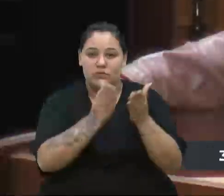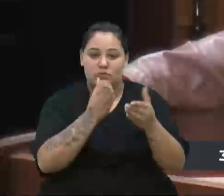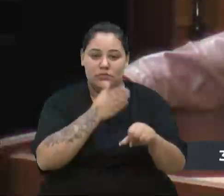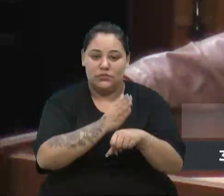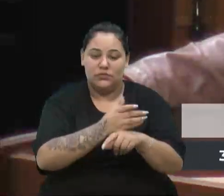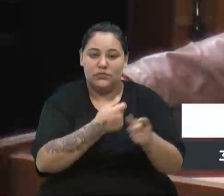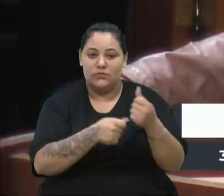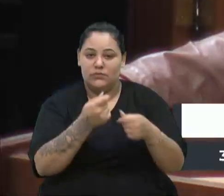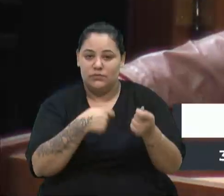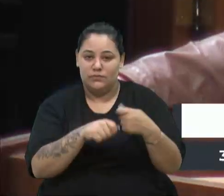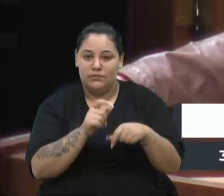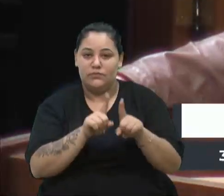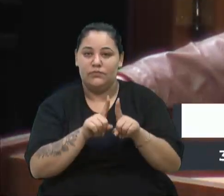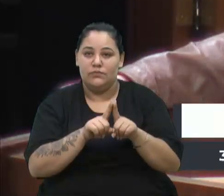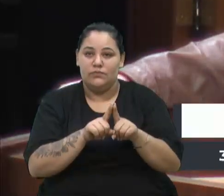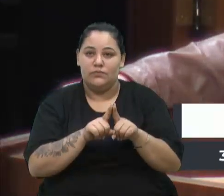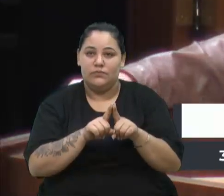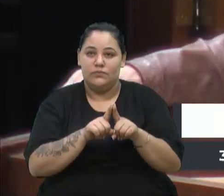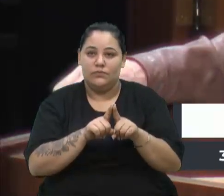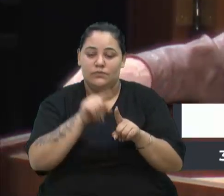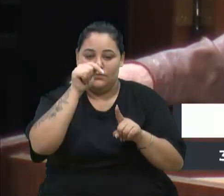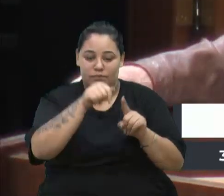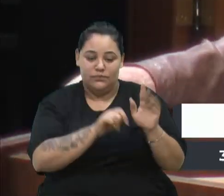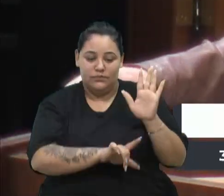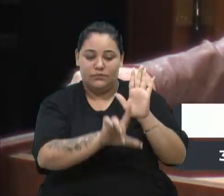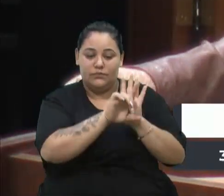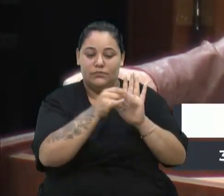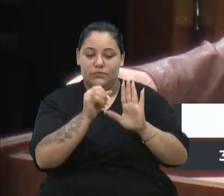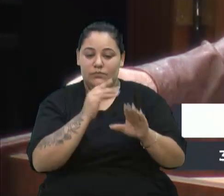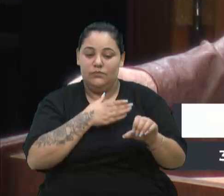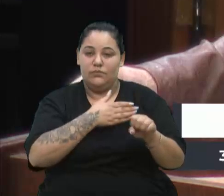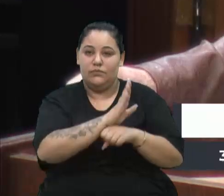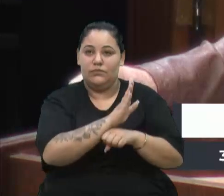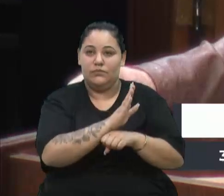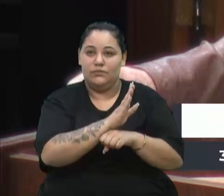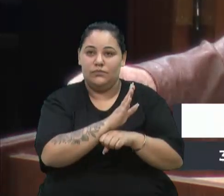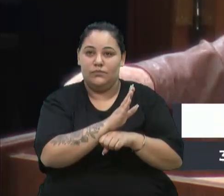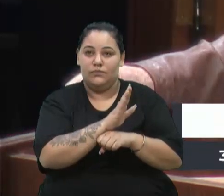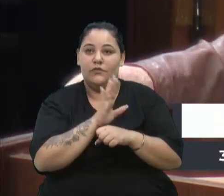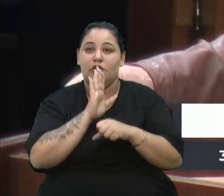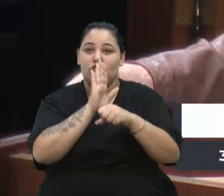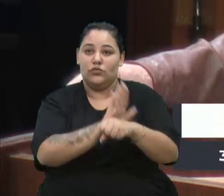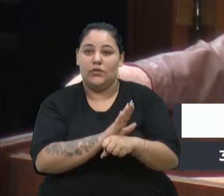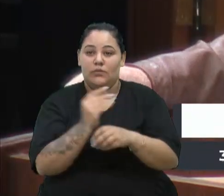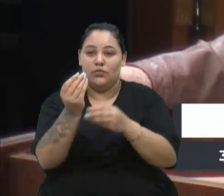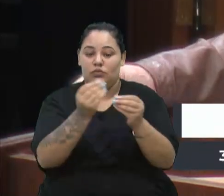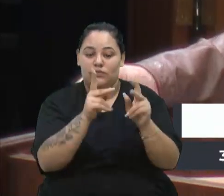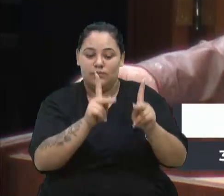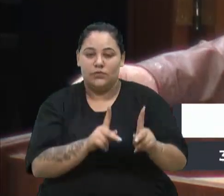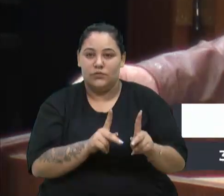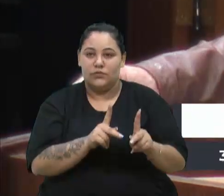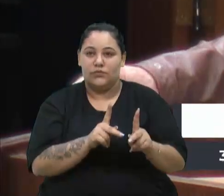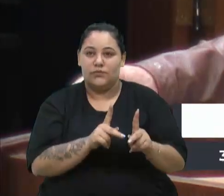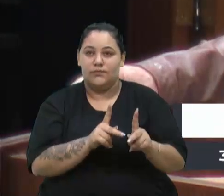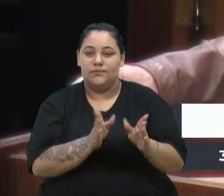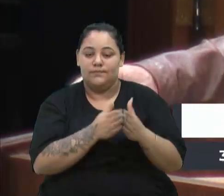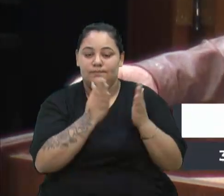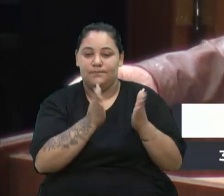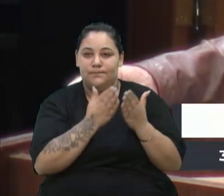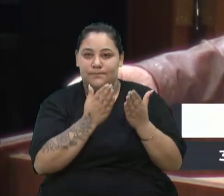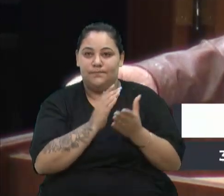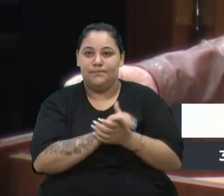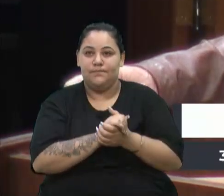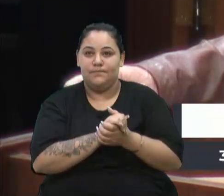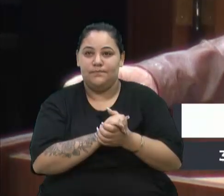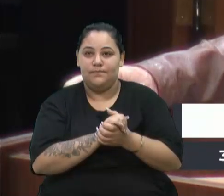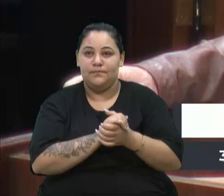Economia. Essa lei, se for aprovada, beneficiará muito mais as pessoas carentes com a lei do troco.